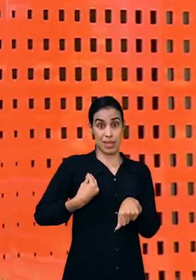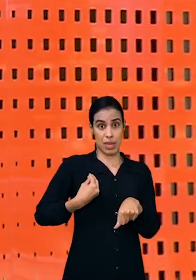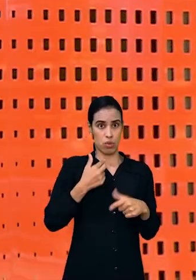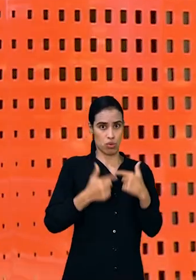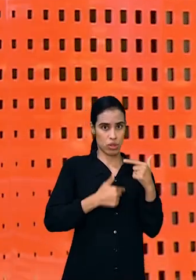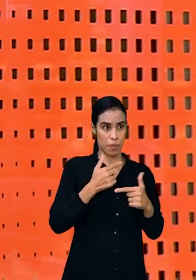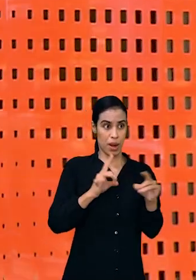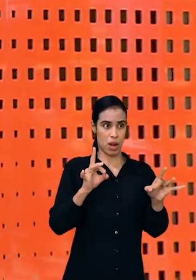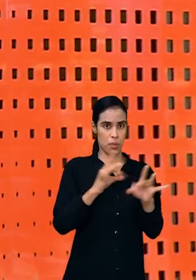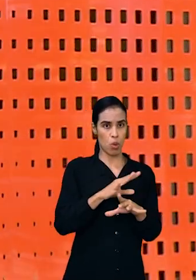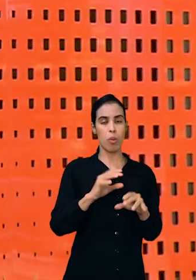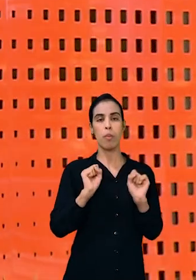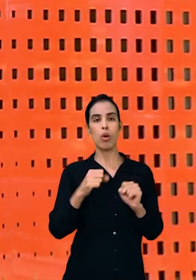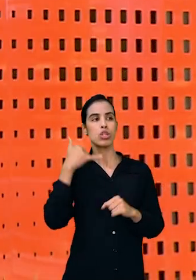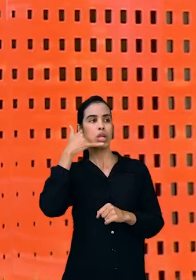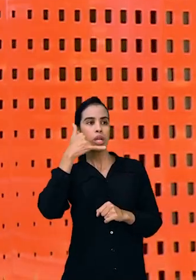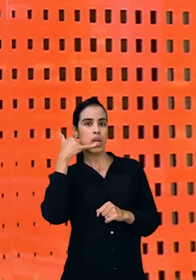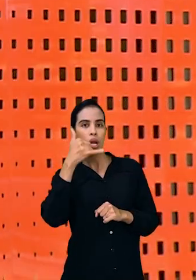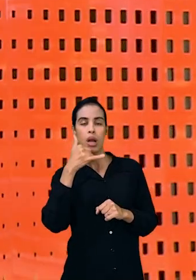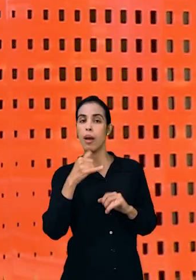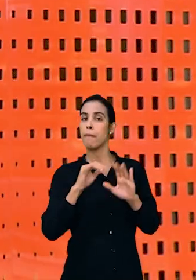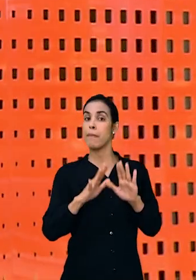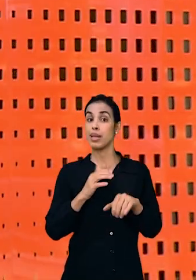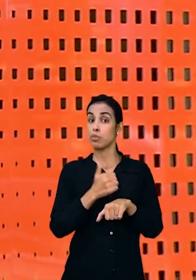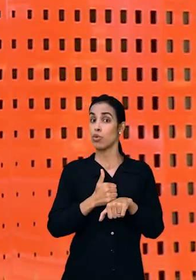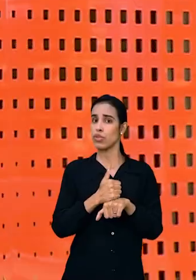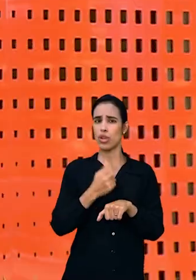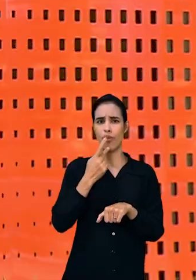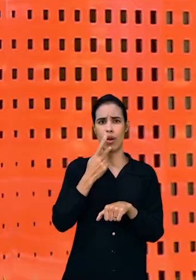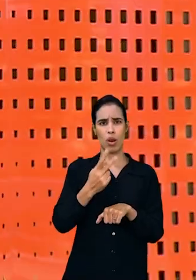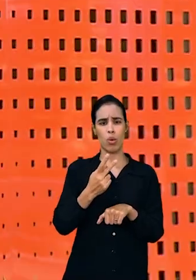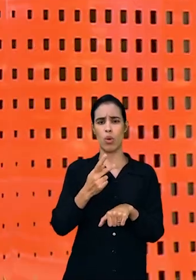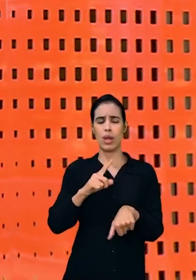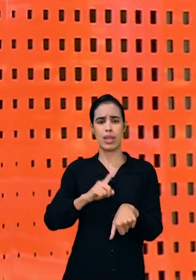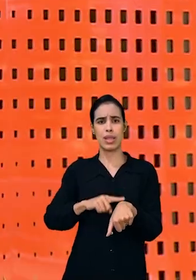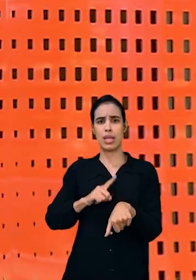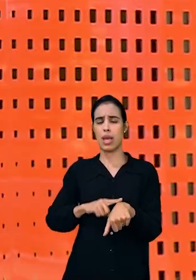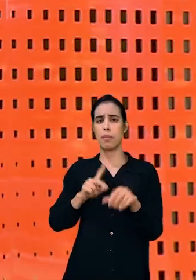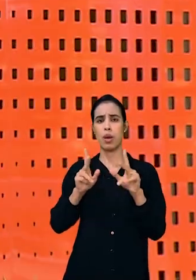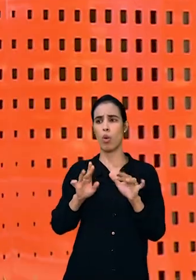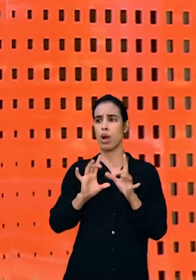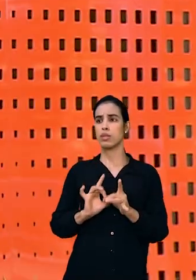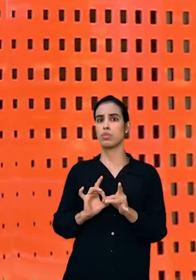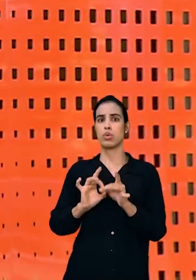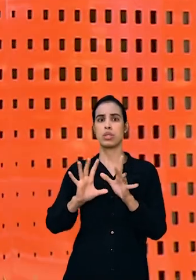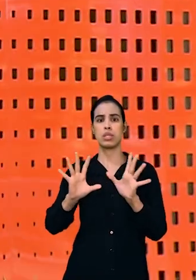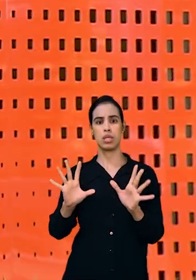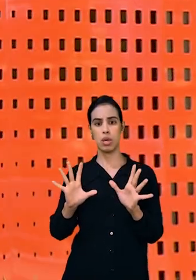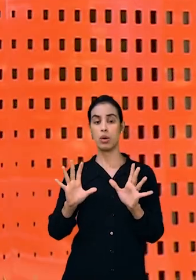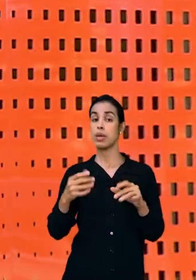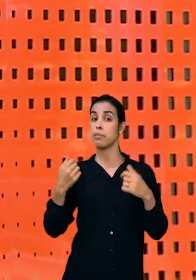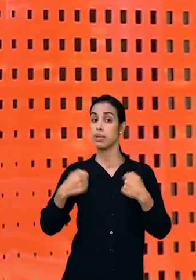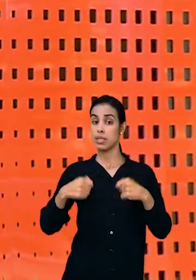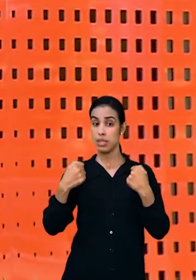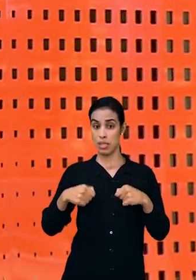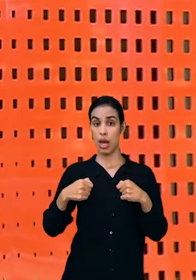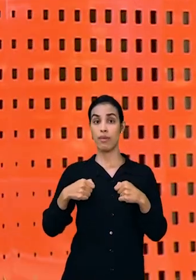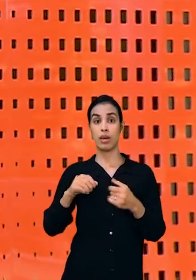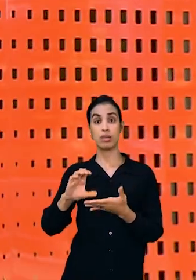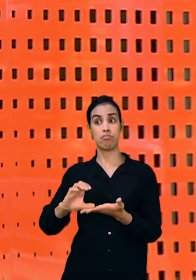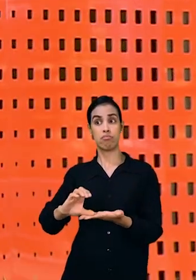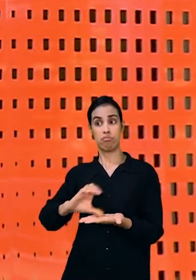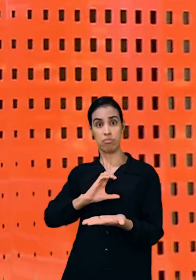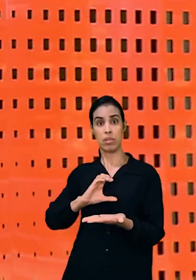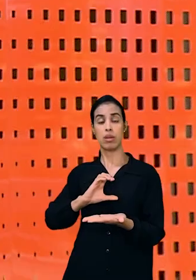jornada presencial de trabalho. O bancário sustentou que o período era tempo à disposição do Itaú e,